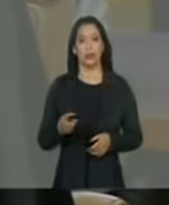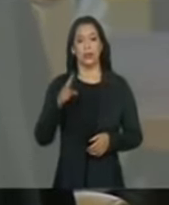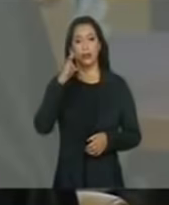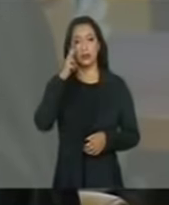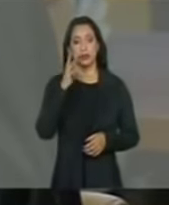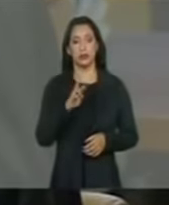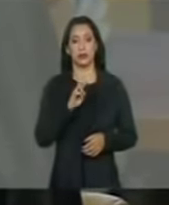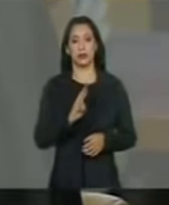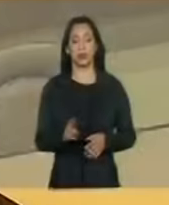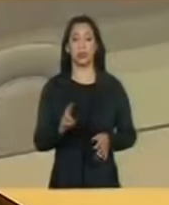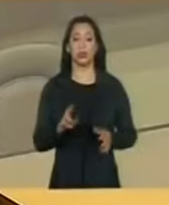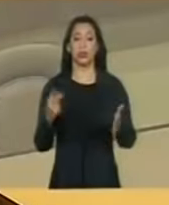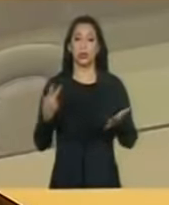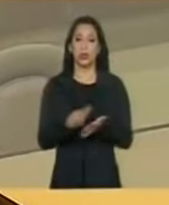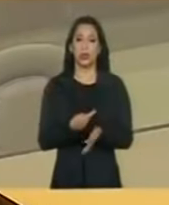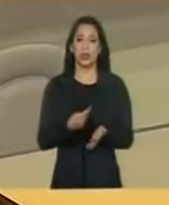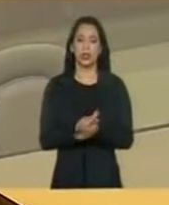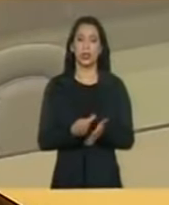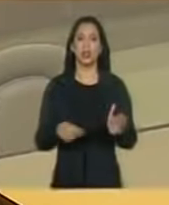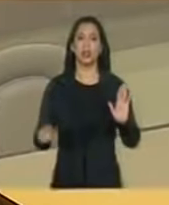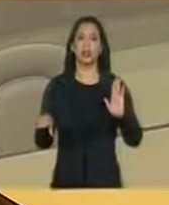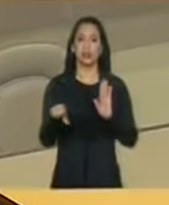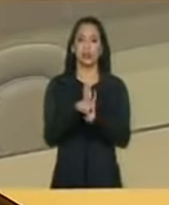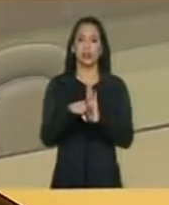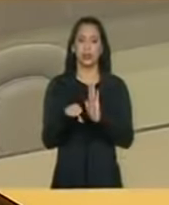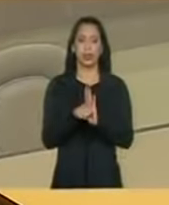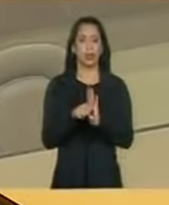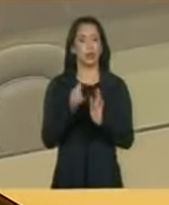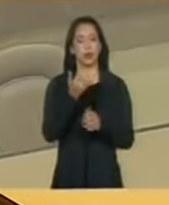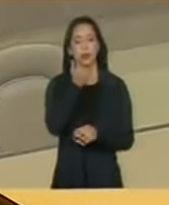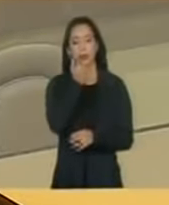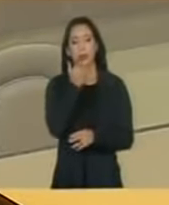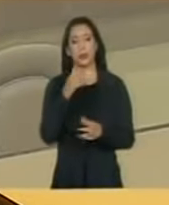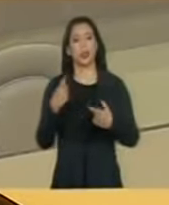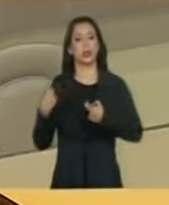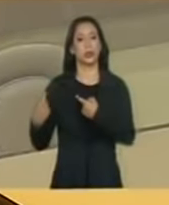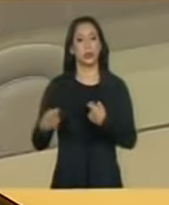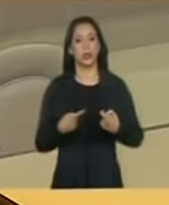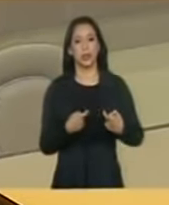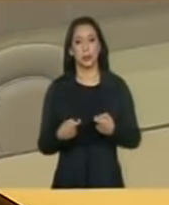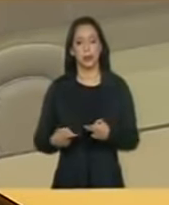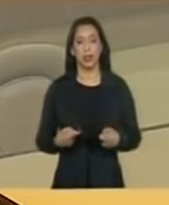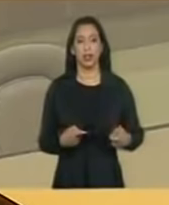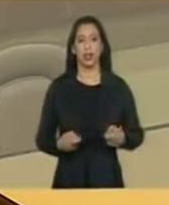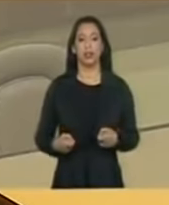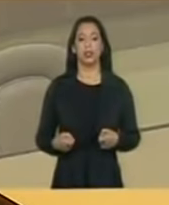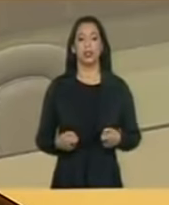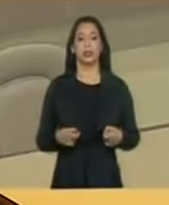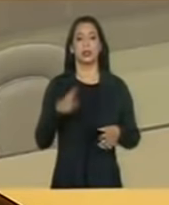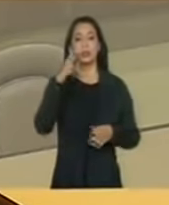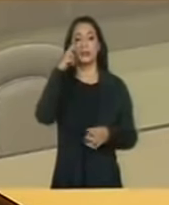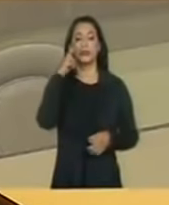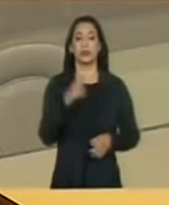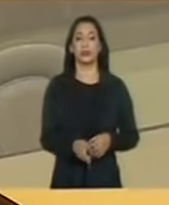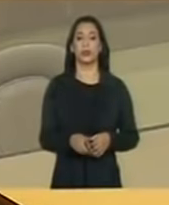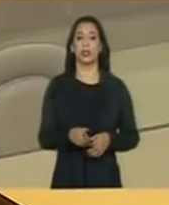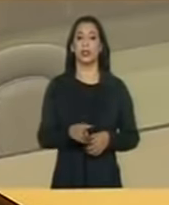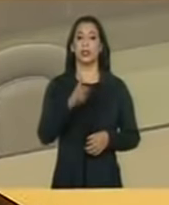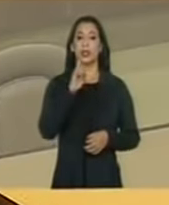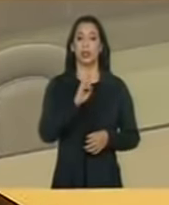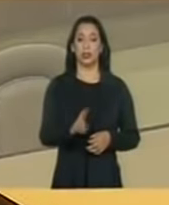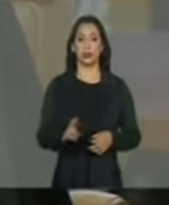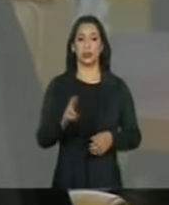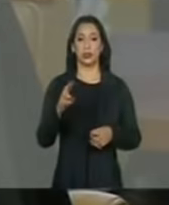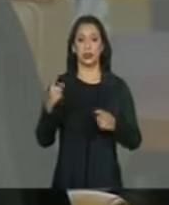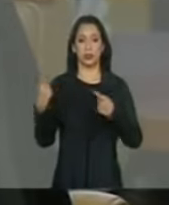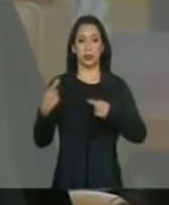delitos em dos debates desculpe me a controvérsia jurídica hora e julgamento resultante dos debates